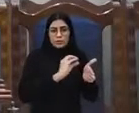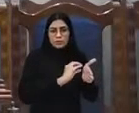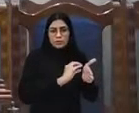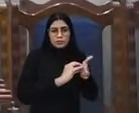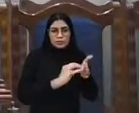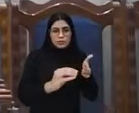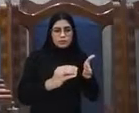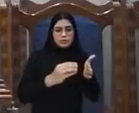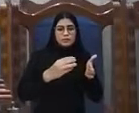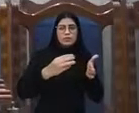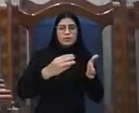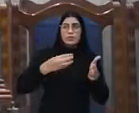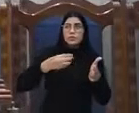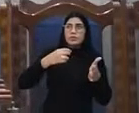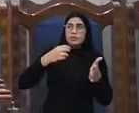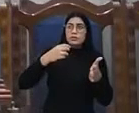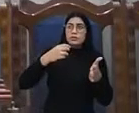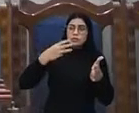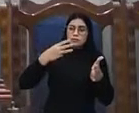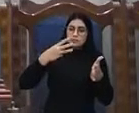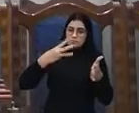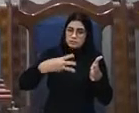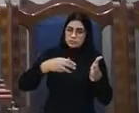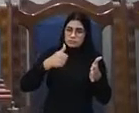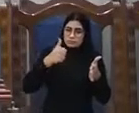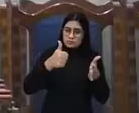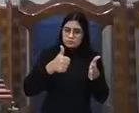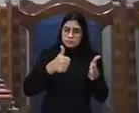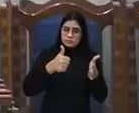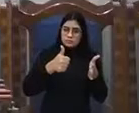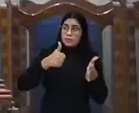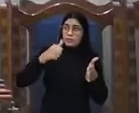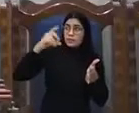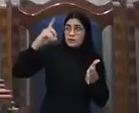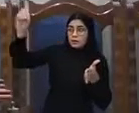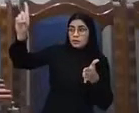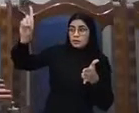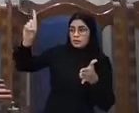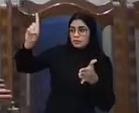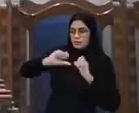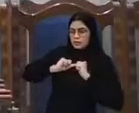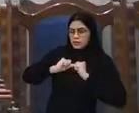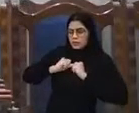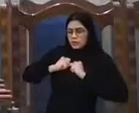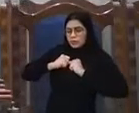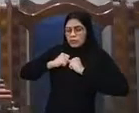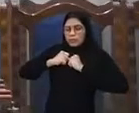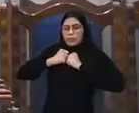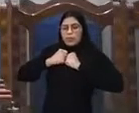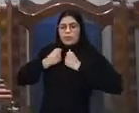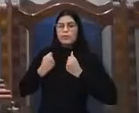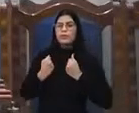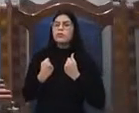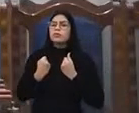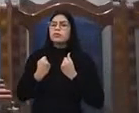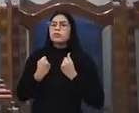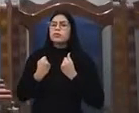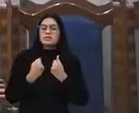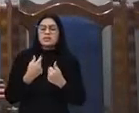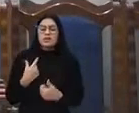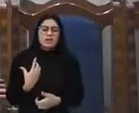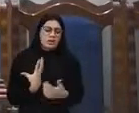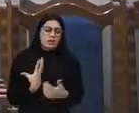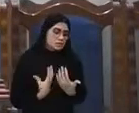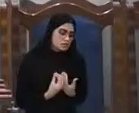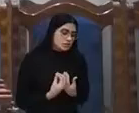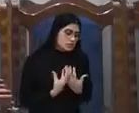Deus. Diz que ele dá esforço ao cansado. Aleluia, e multiplica as forças,